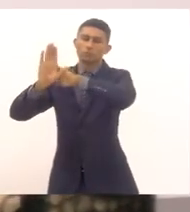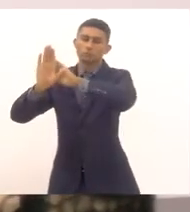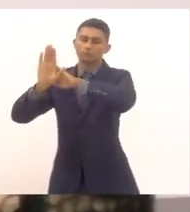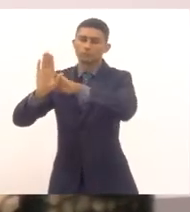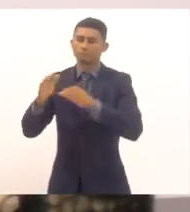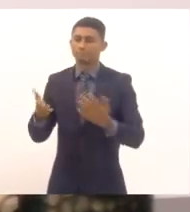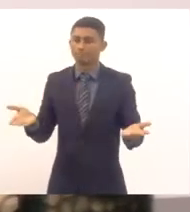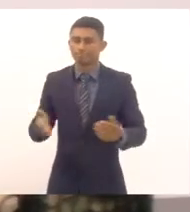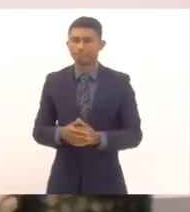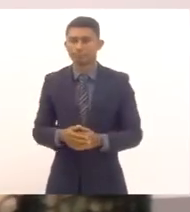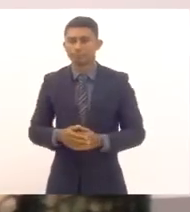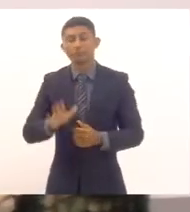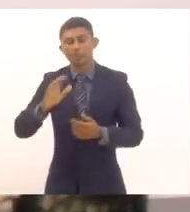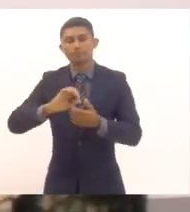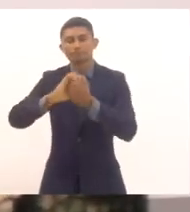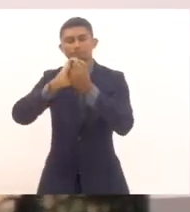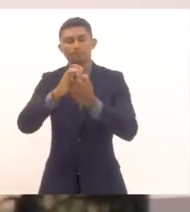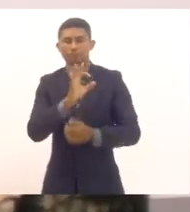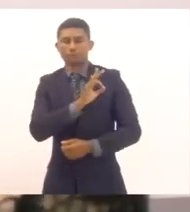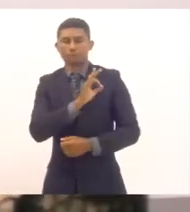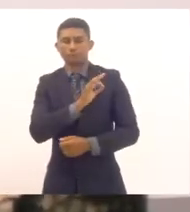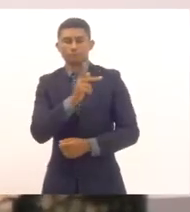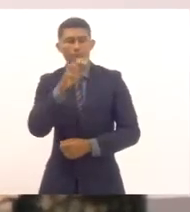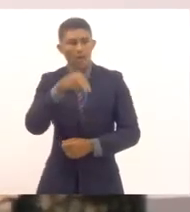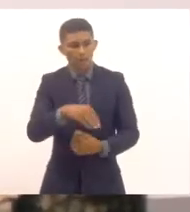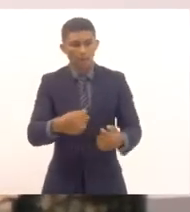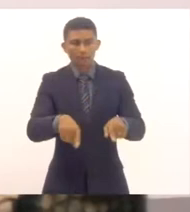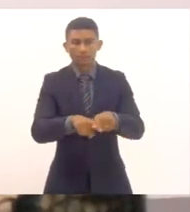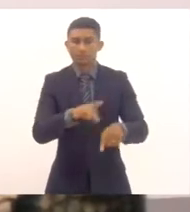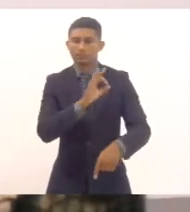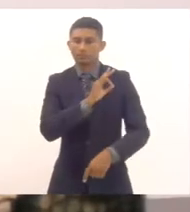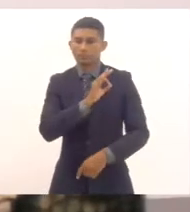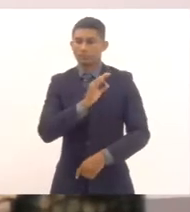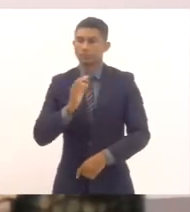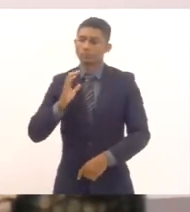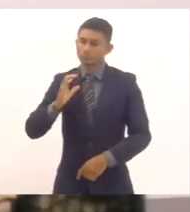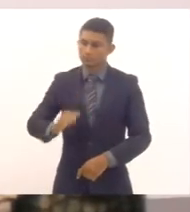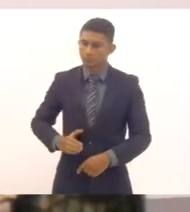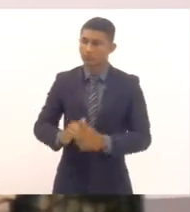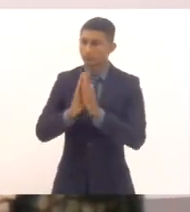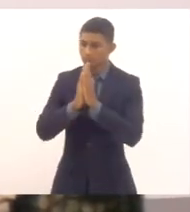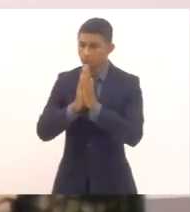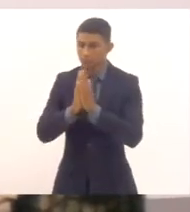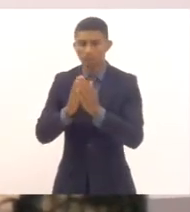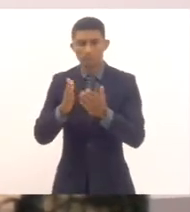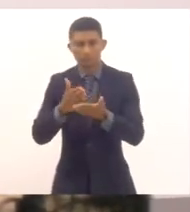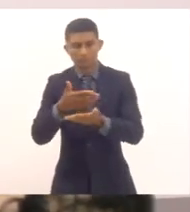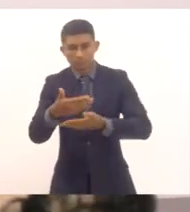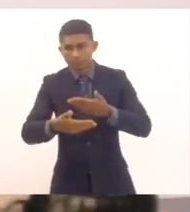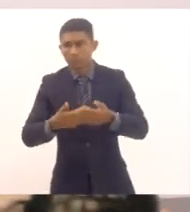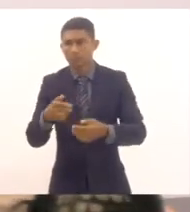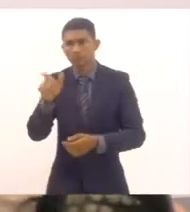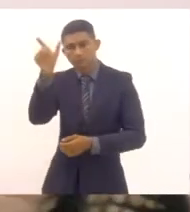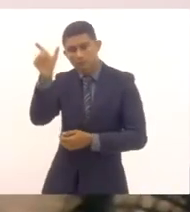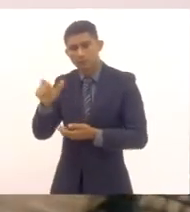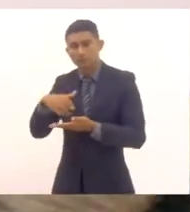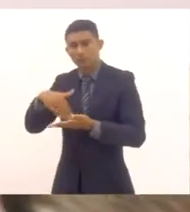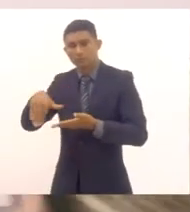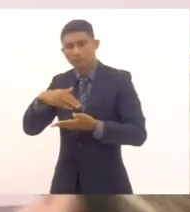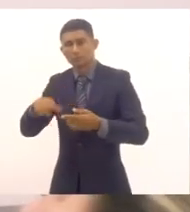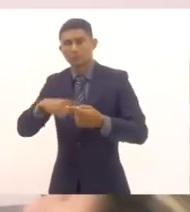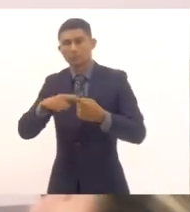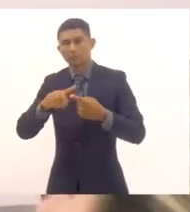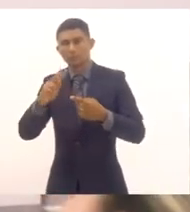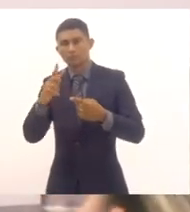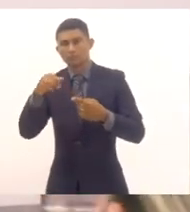quero cumprimentar a Polícia Militar Polícia Civil e pedir que leva o nosso cumprimento ao secretário O Henrique é o secretário